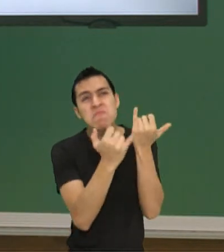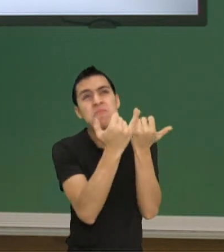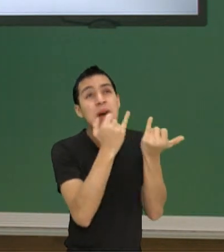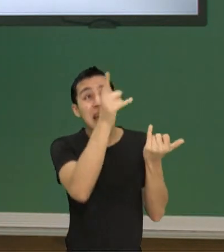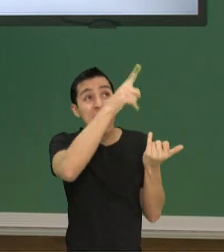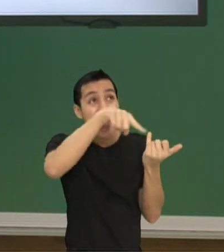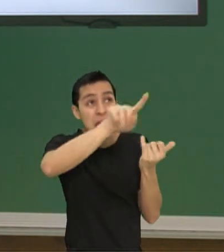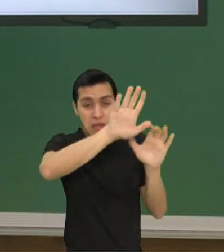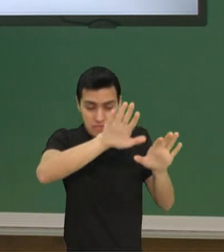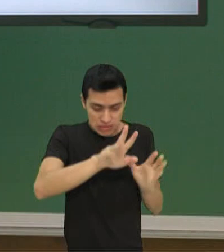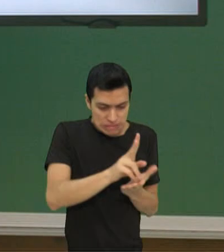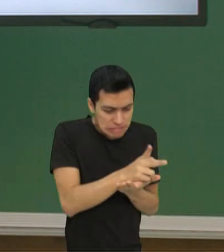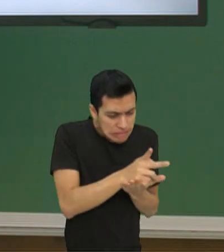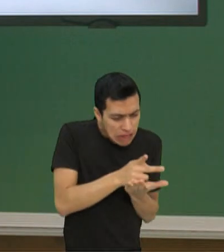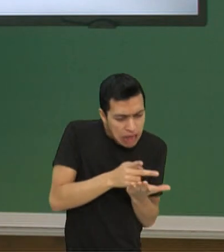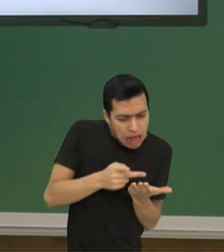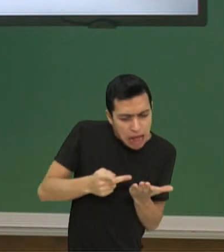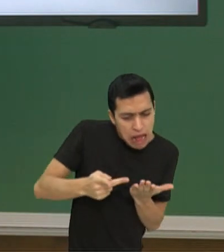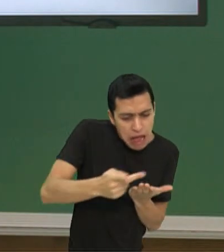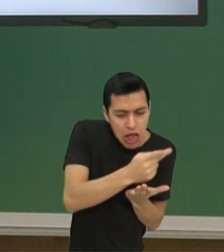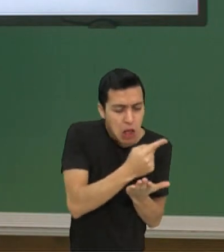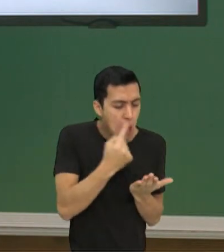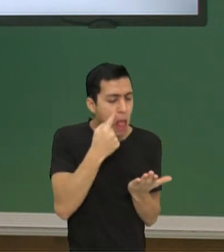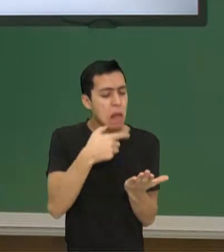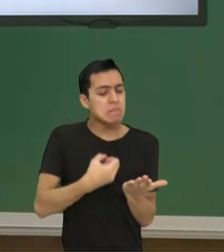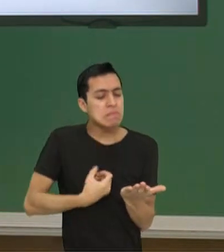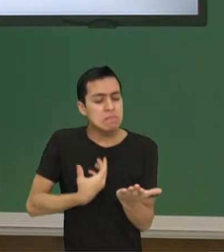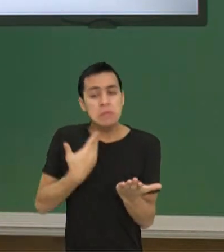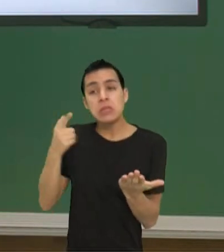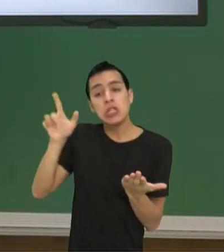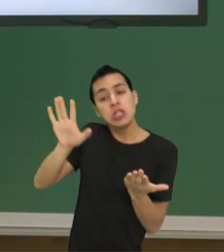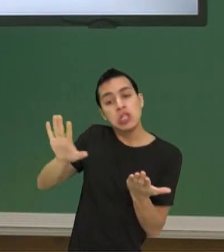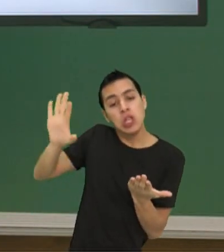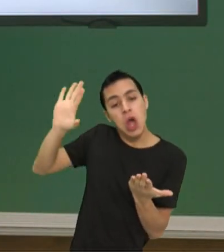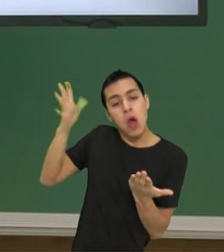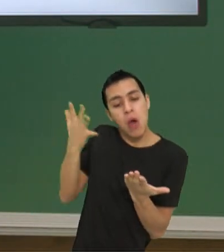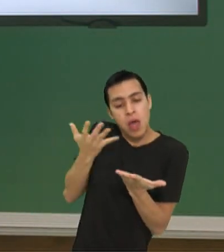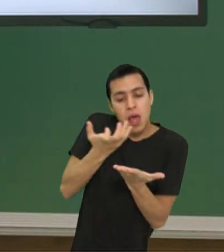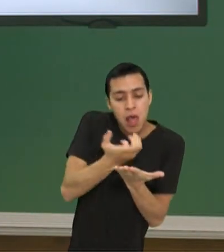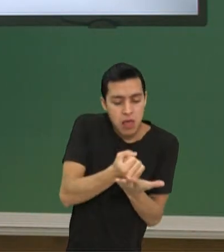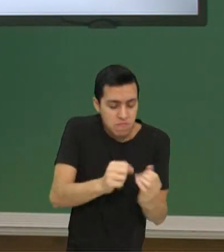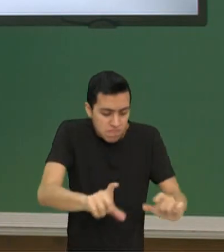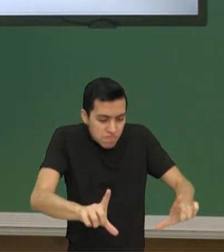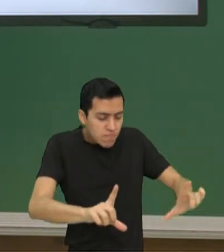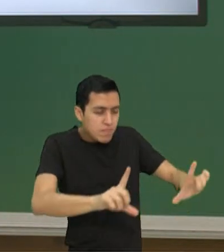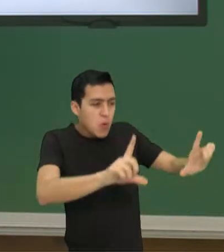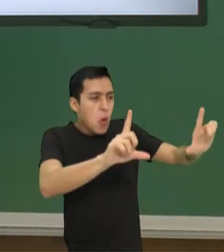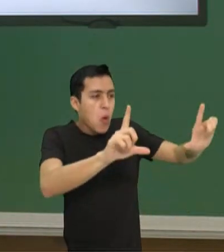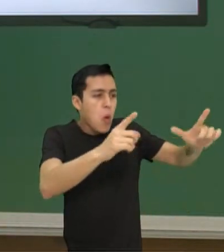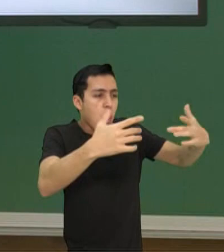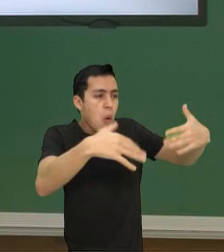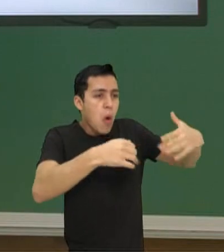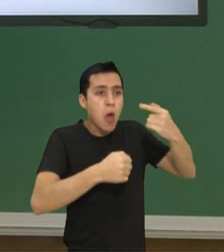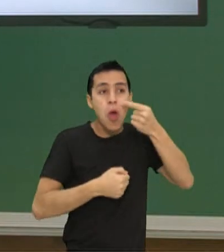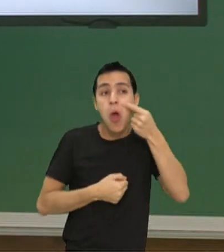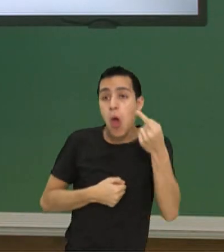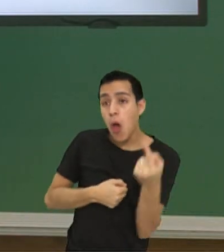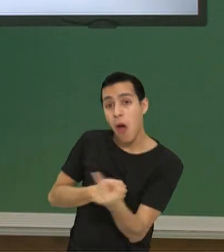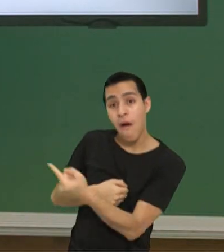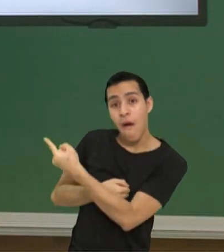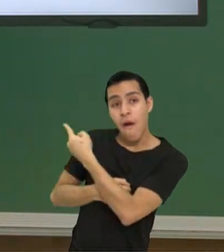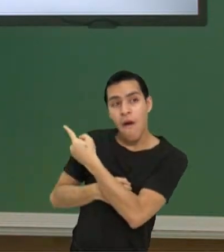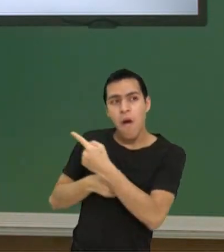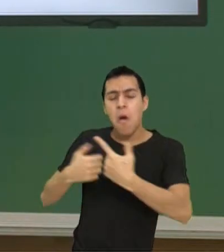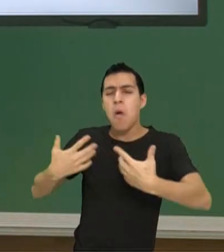desenhos, transmitir, né, uma cena, um evento. Né? Aqui, por exemplo, tem uma